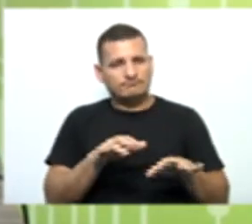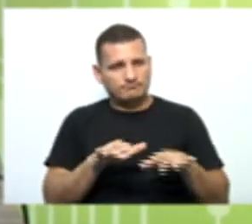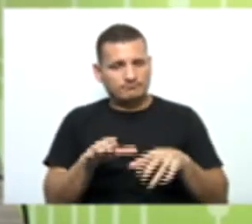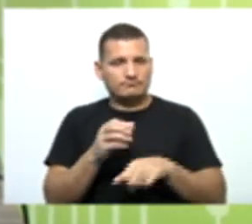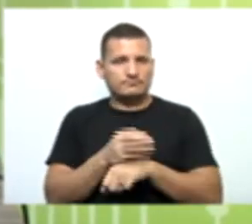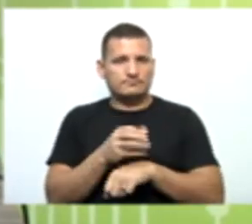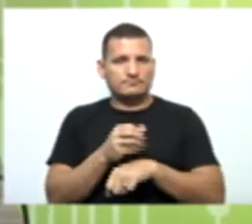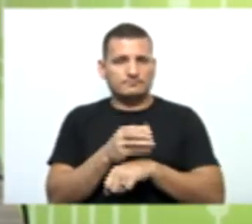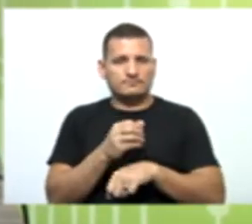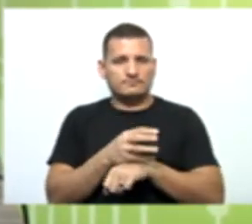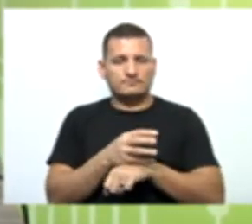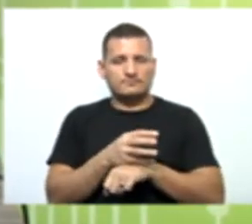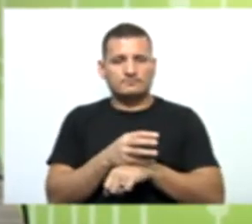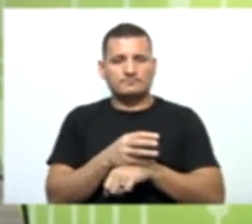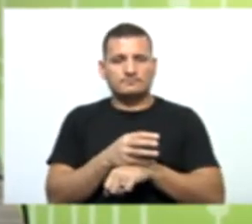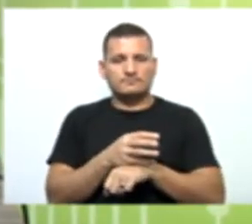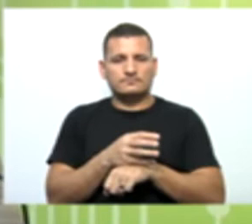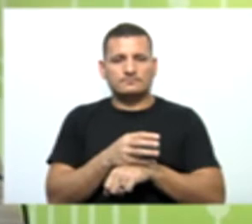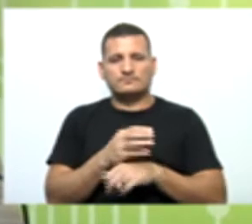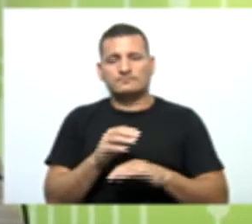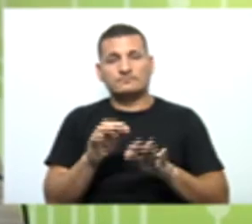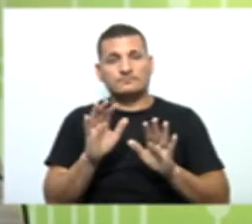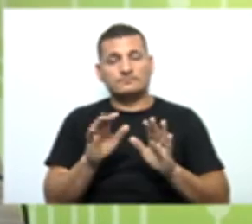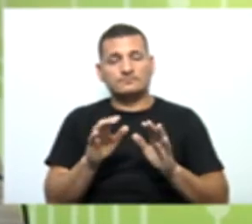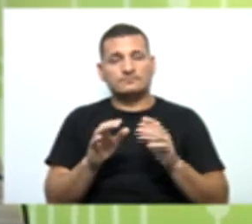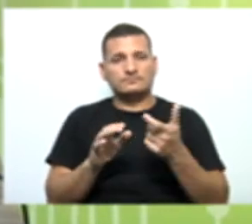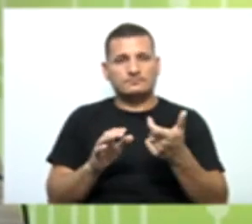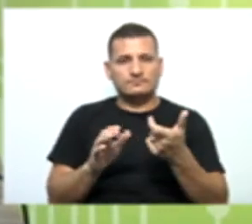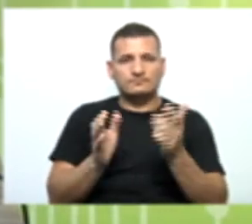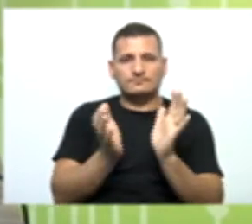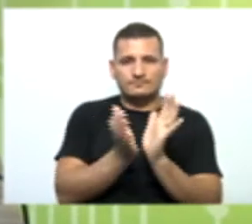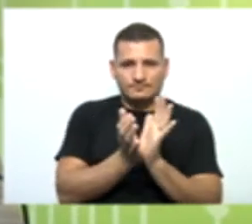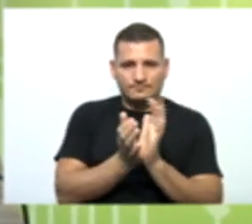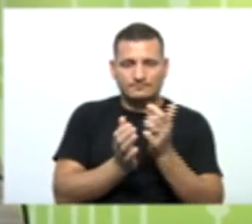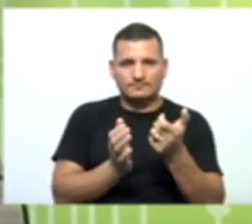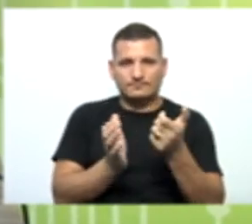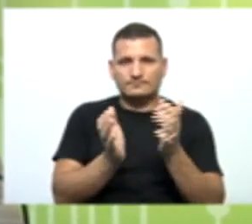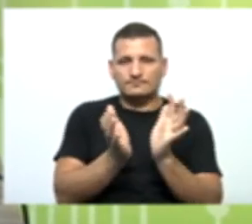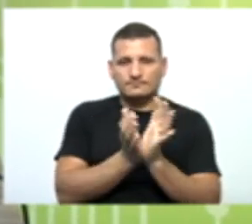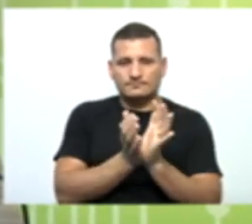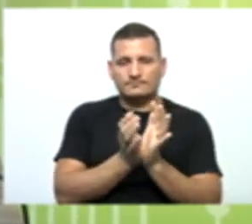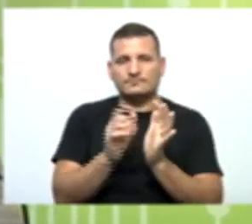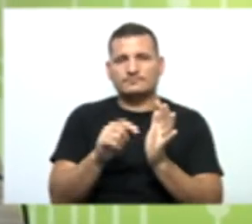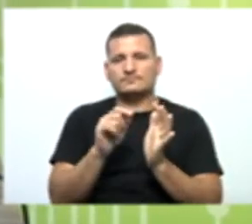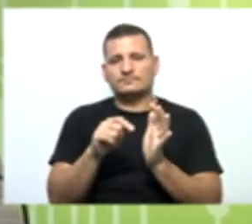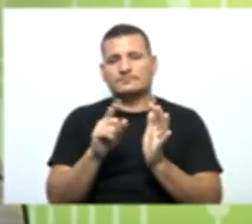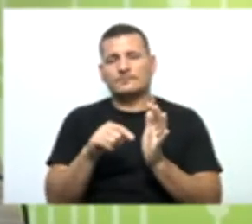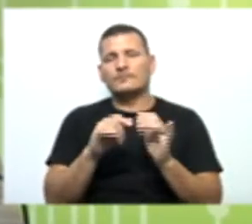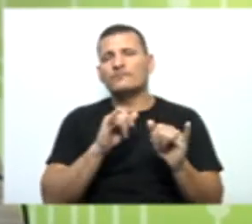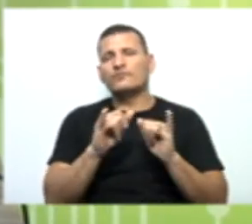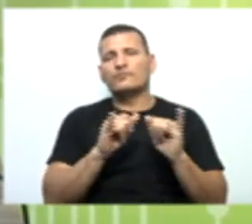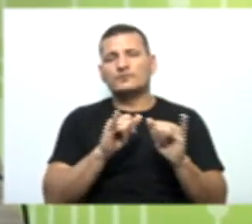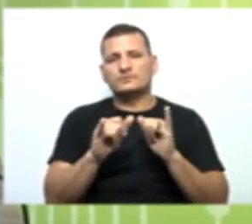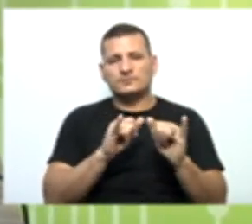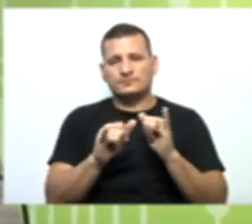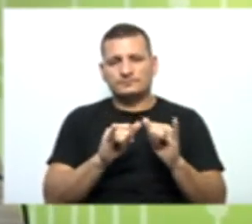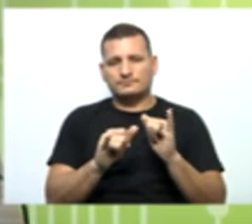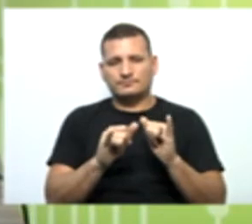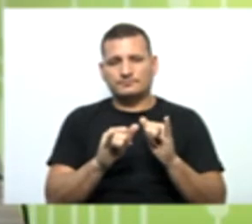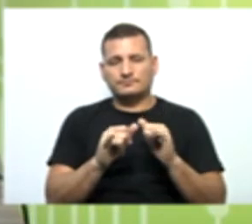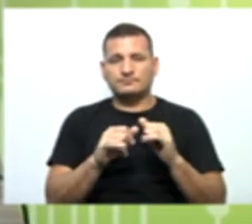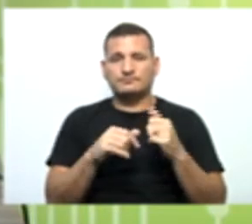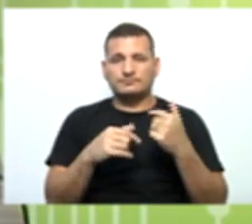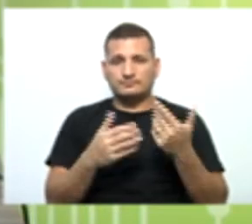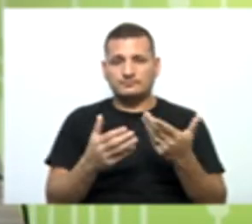orientada a objetos. A classe é justamente o conjunto dessas informações. Então você